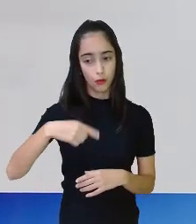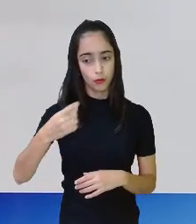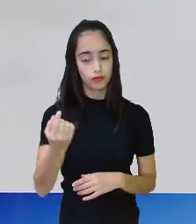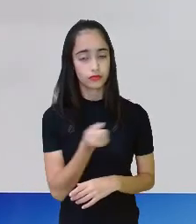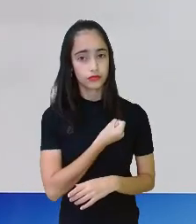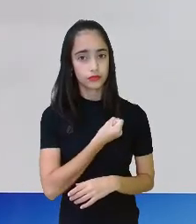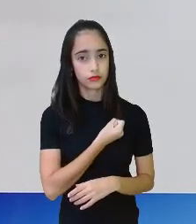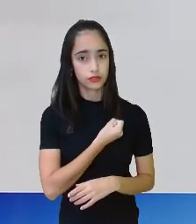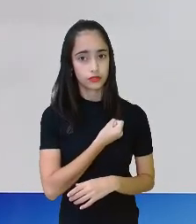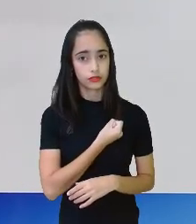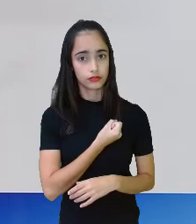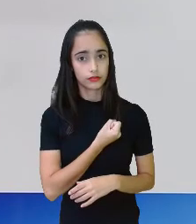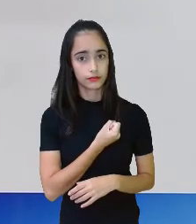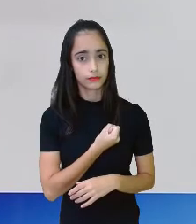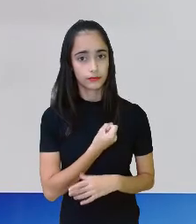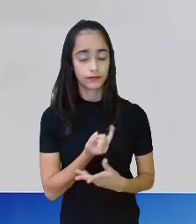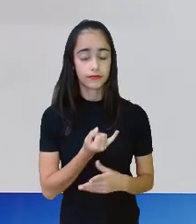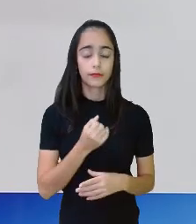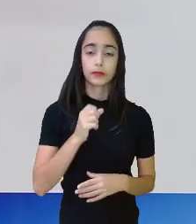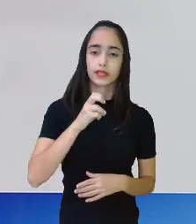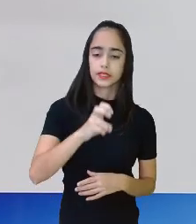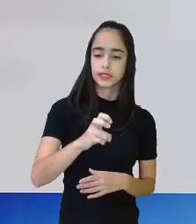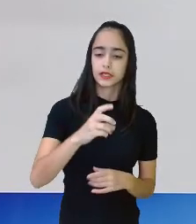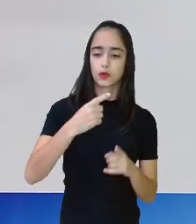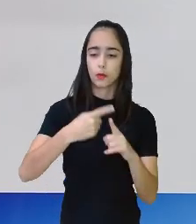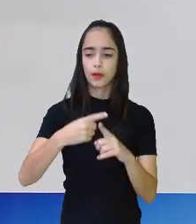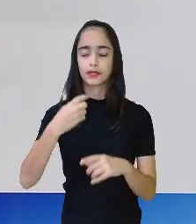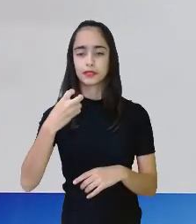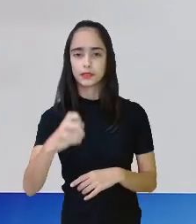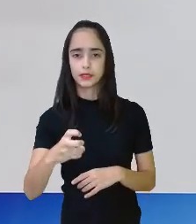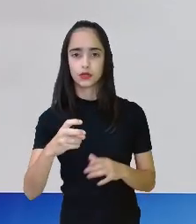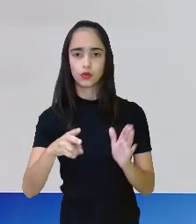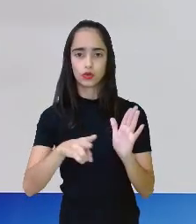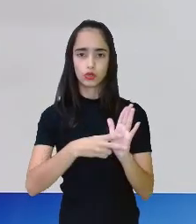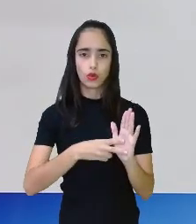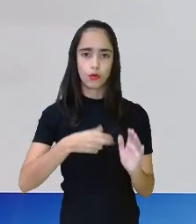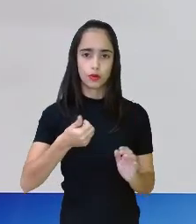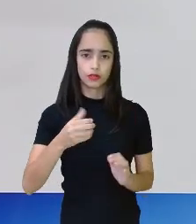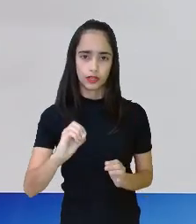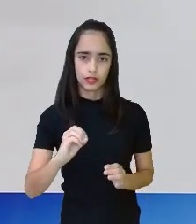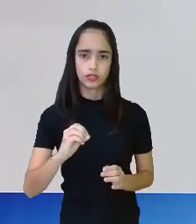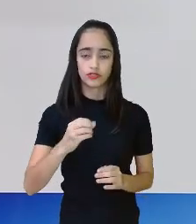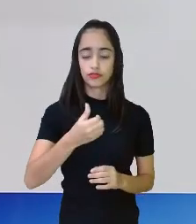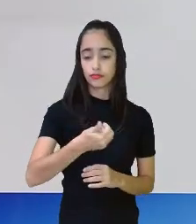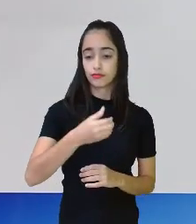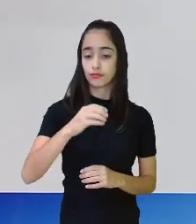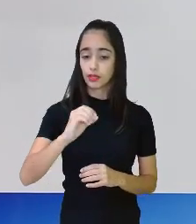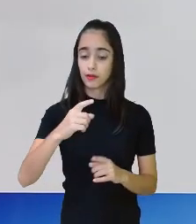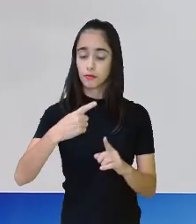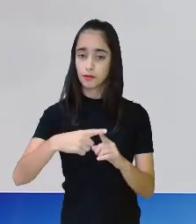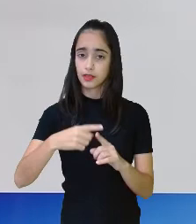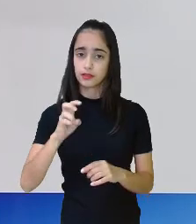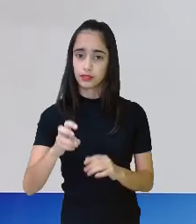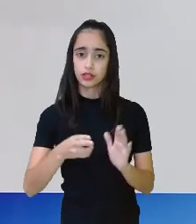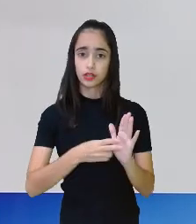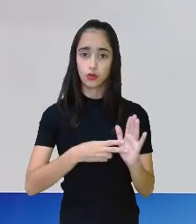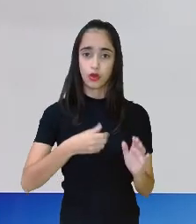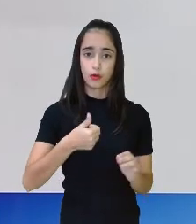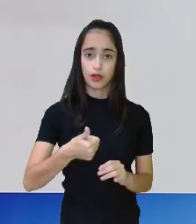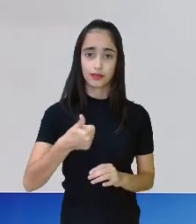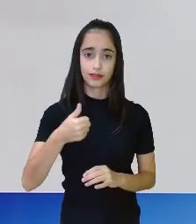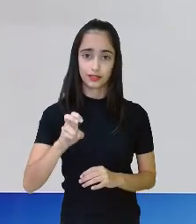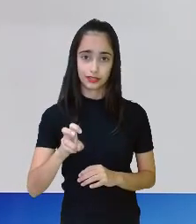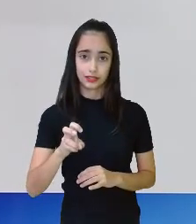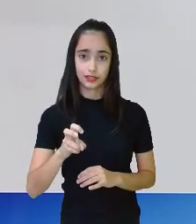elemento? 5 mais 5 dá 10. 10 mais 5 vai dar 15, 15 mais 5 vai dar 20,